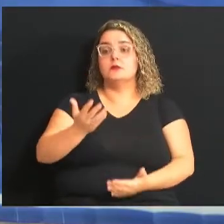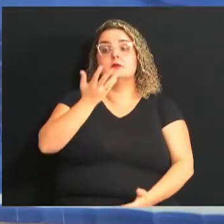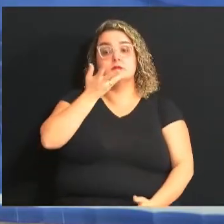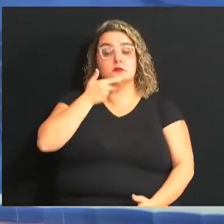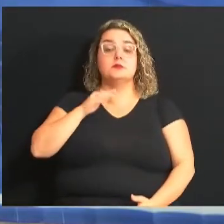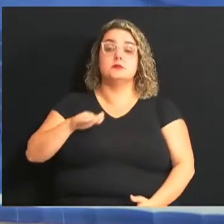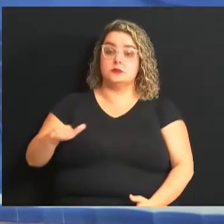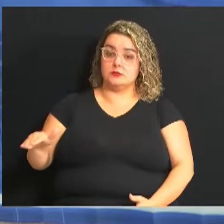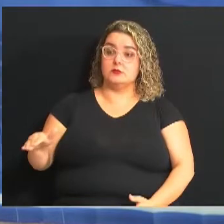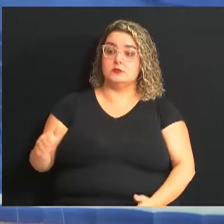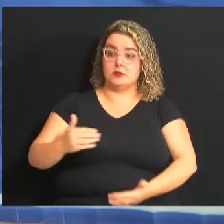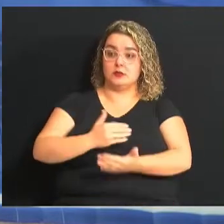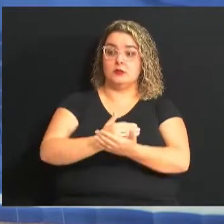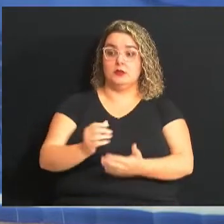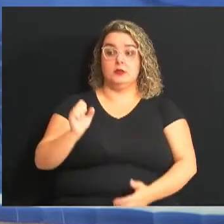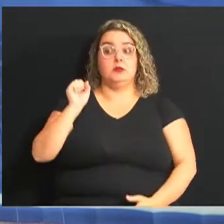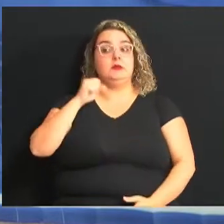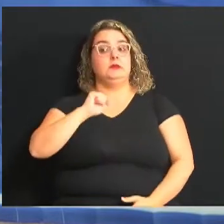com as crianças.